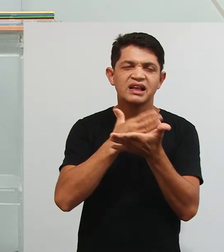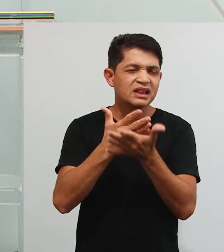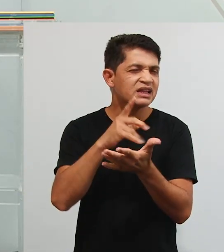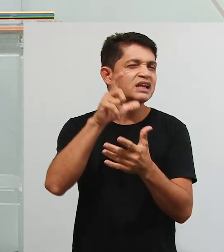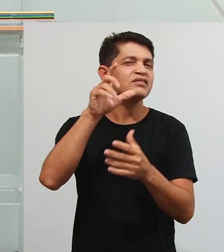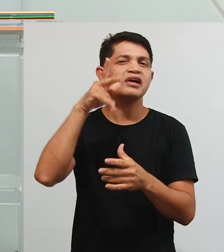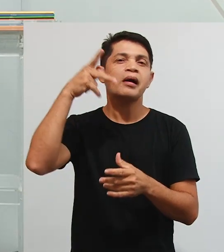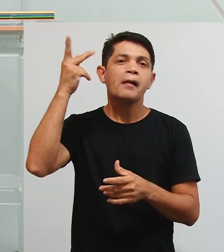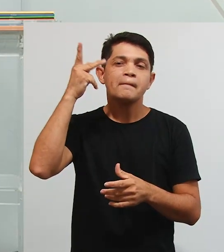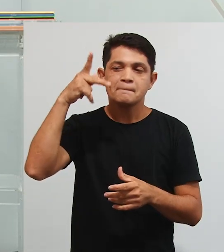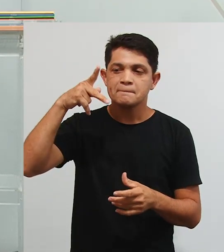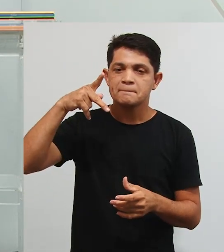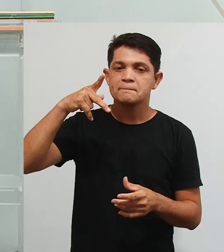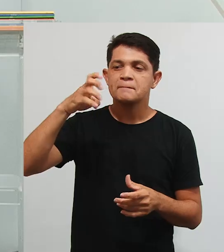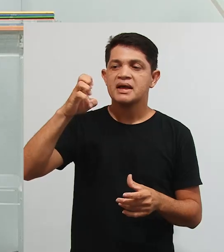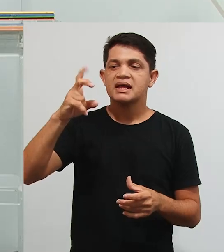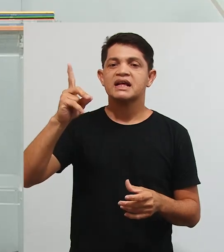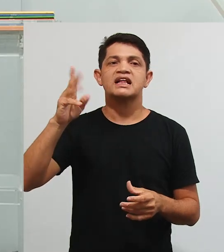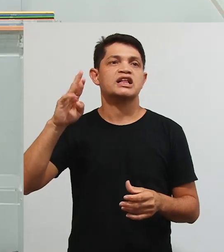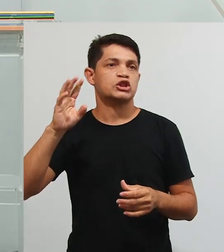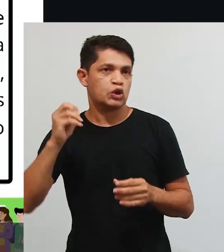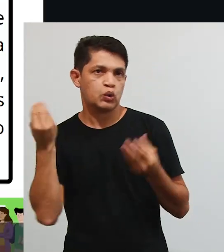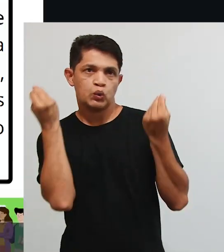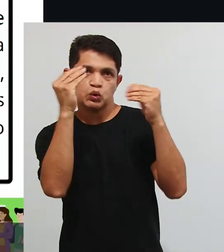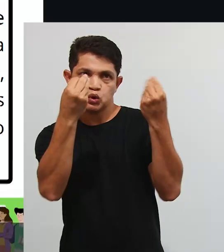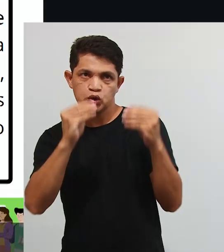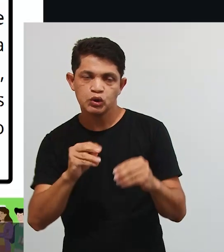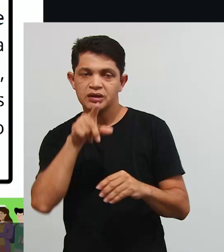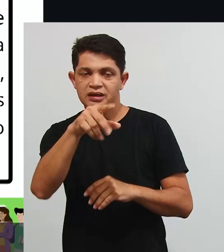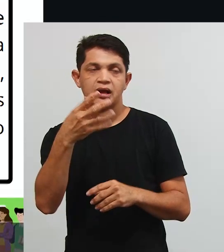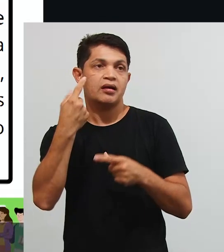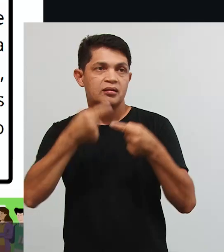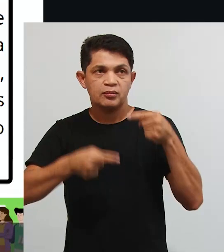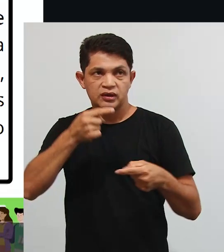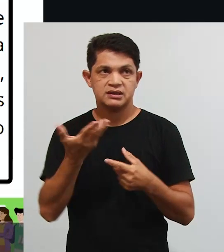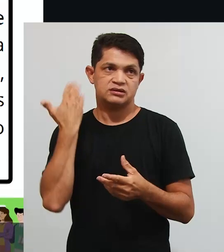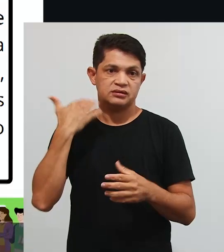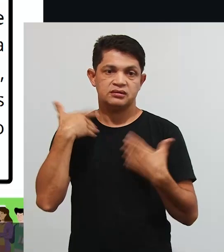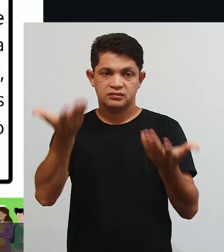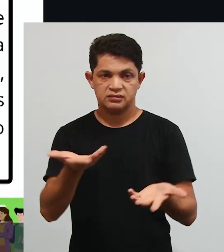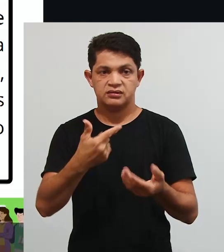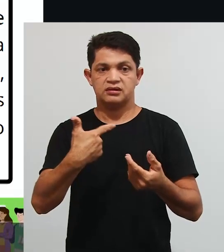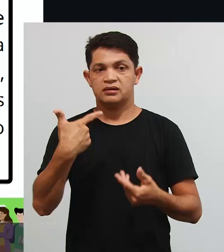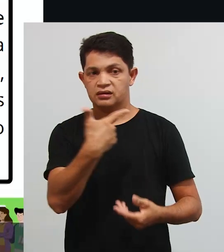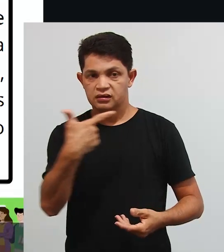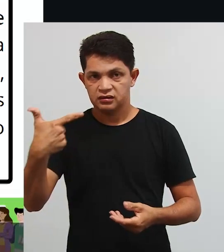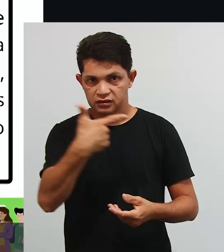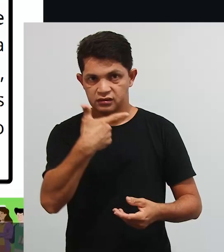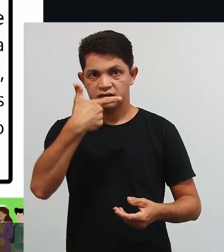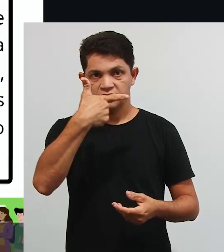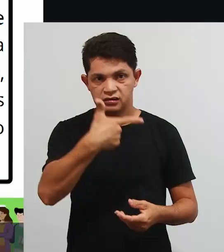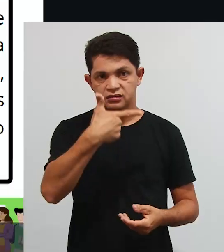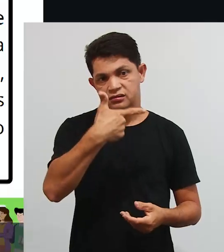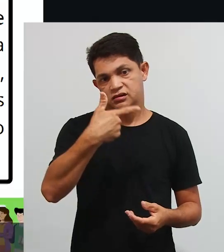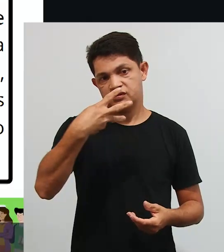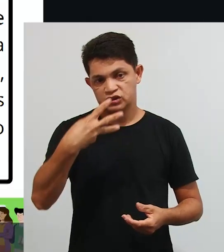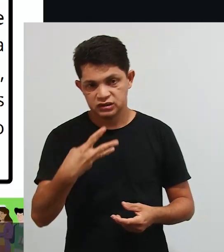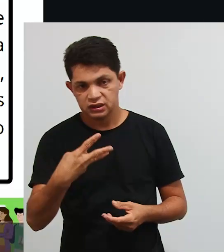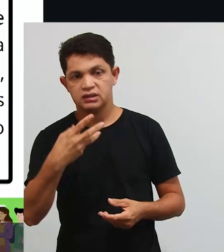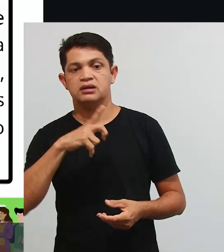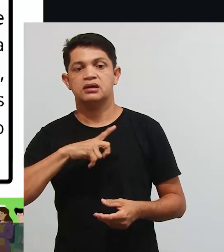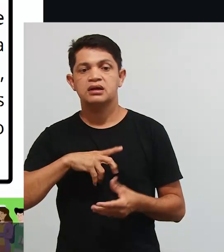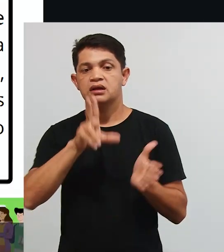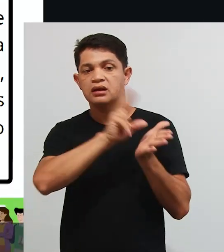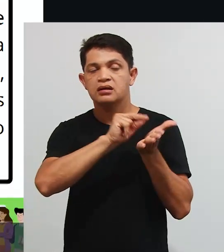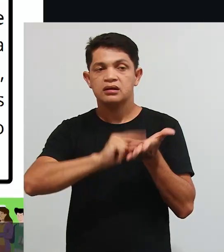da pesquisa política. E aí, o artigo 23 vai dizer que esse projeto de pesquisa,